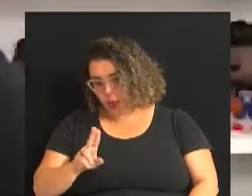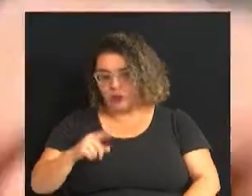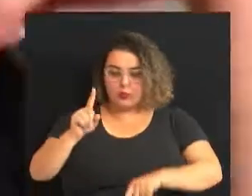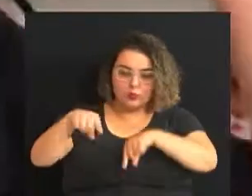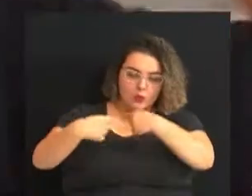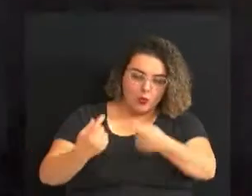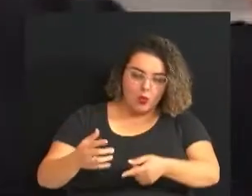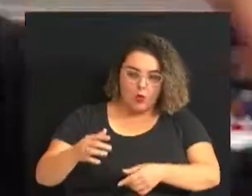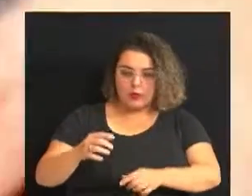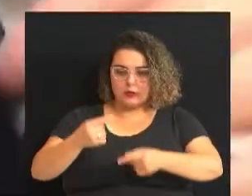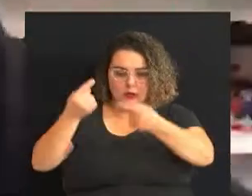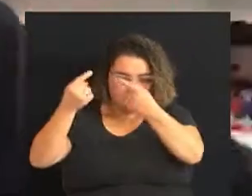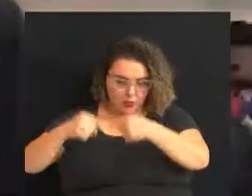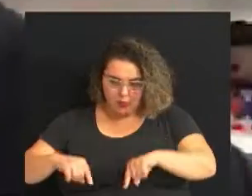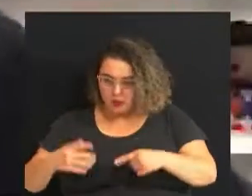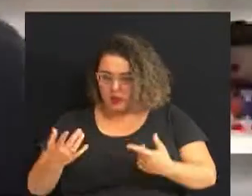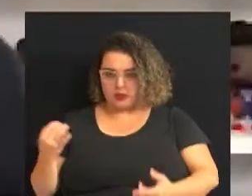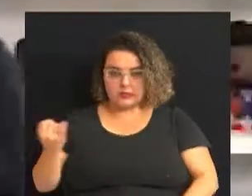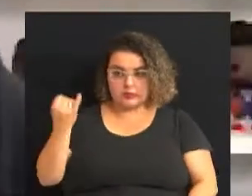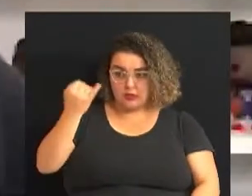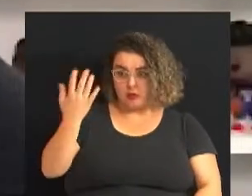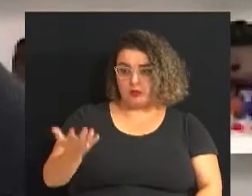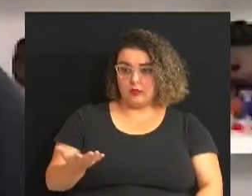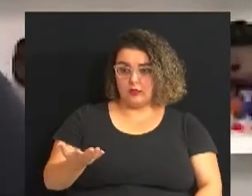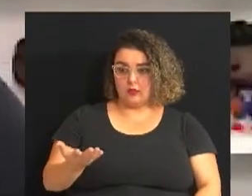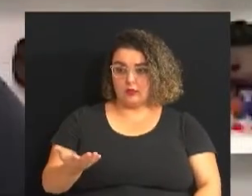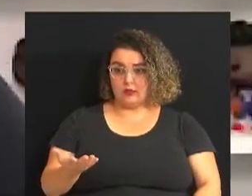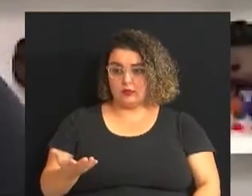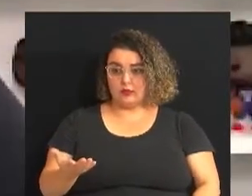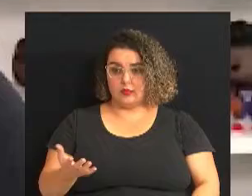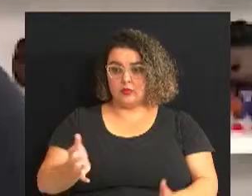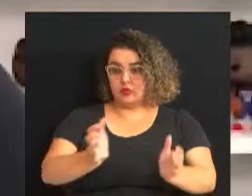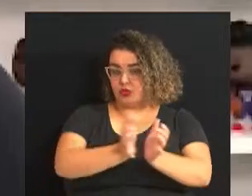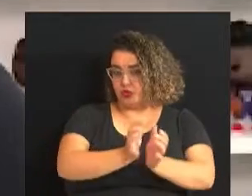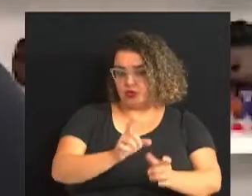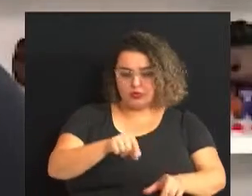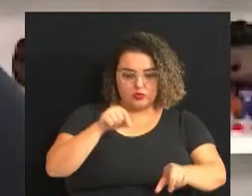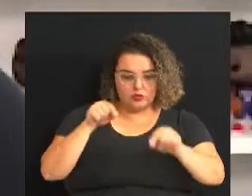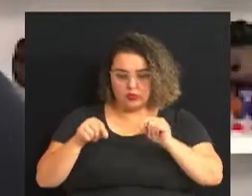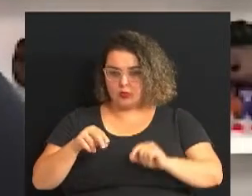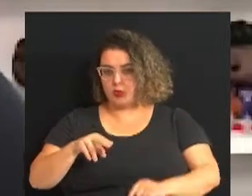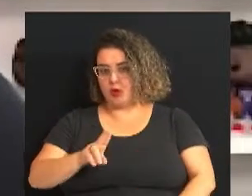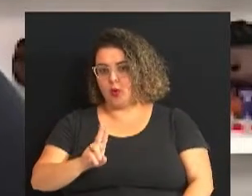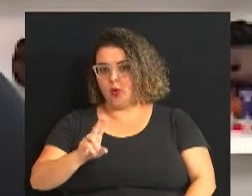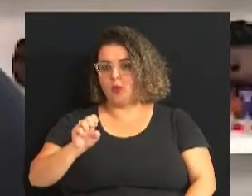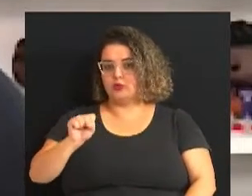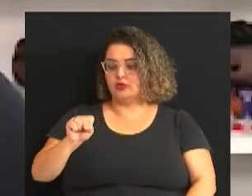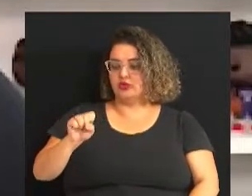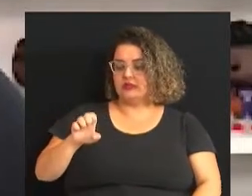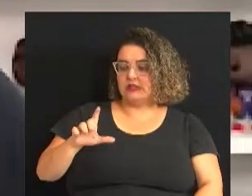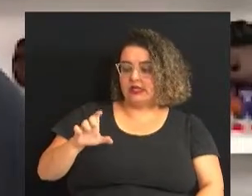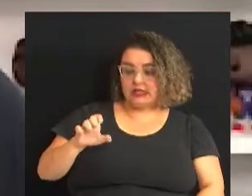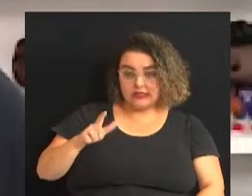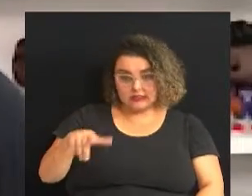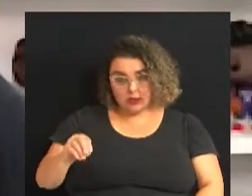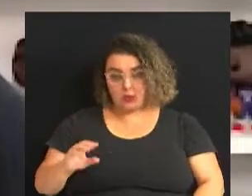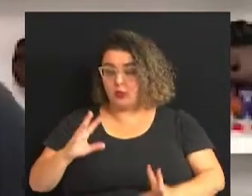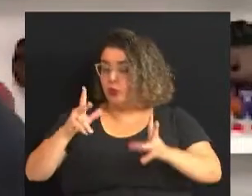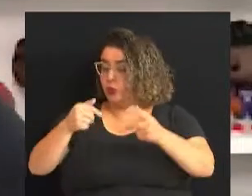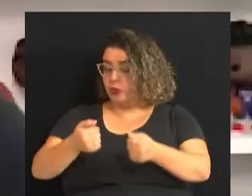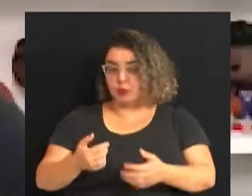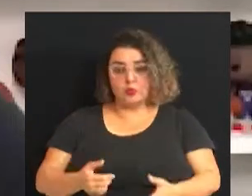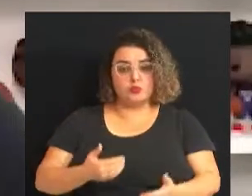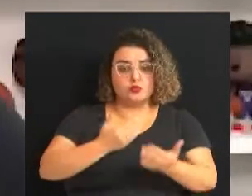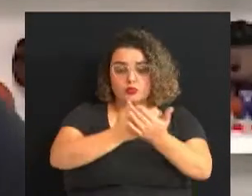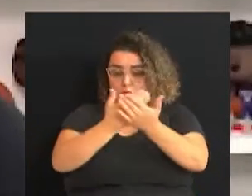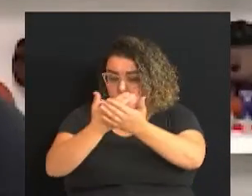outra competição importante, tanto de times ou de seleções. Eu acho que vale a pena, acho que todo o estudo é bem feito. Eu acho que